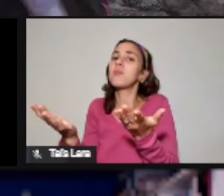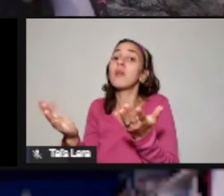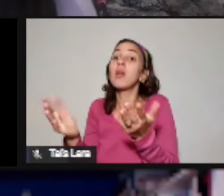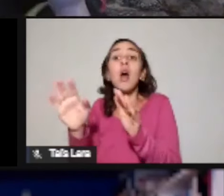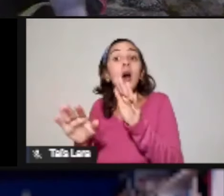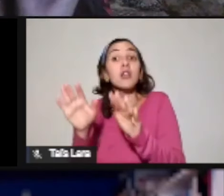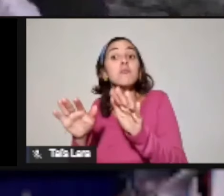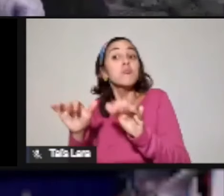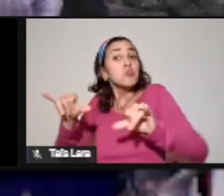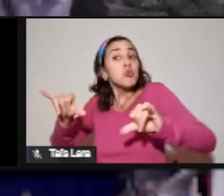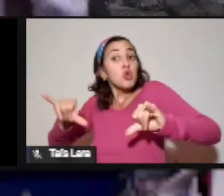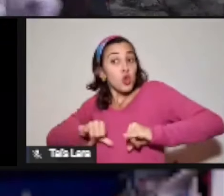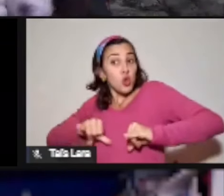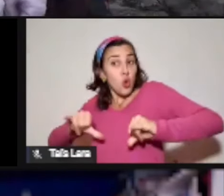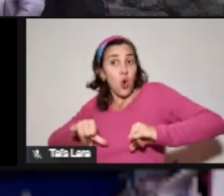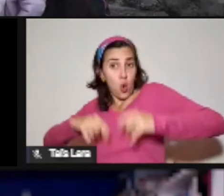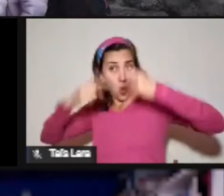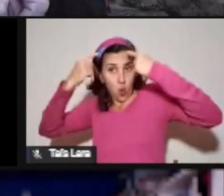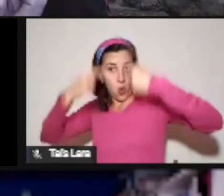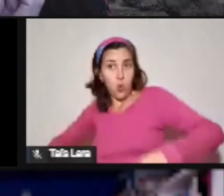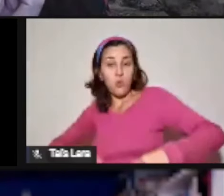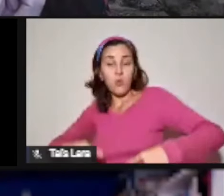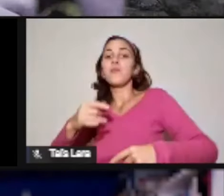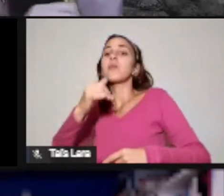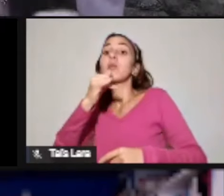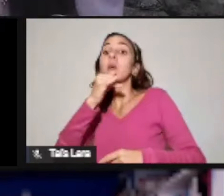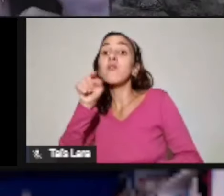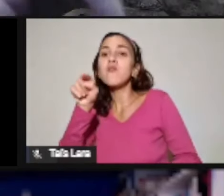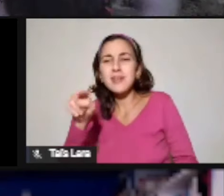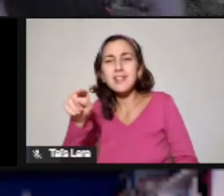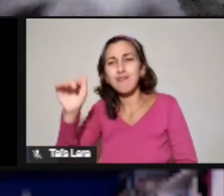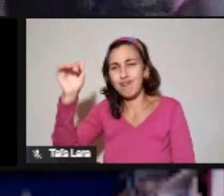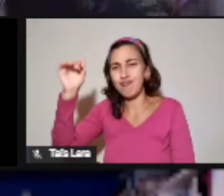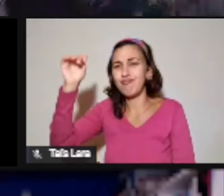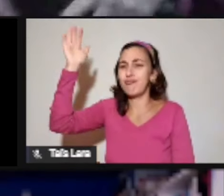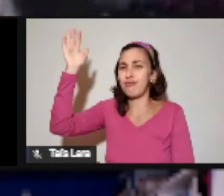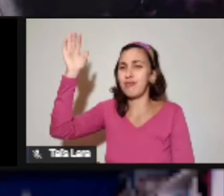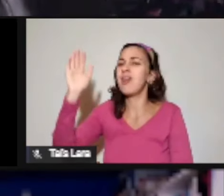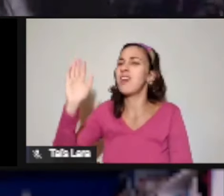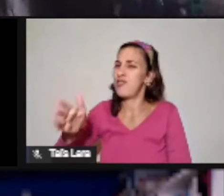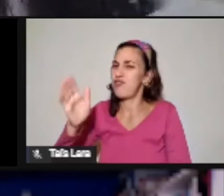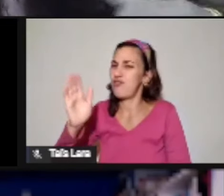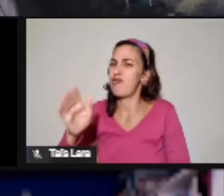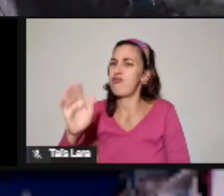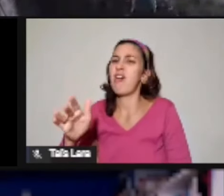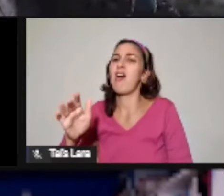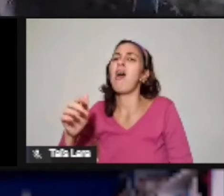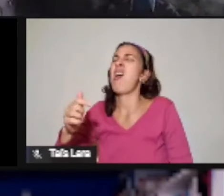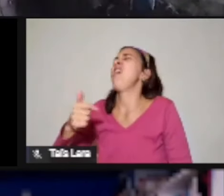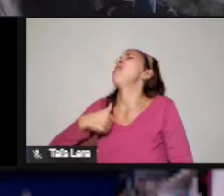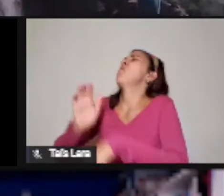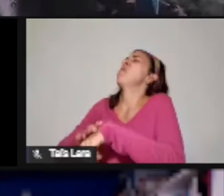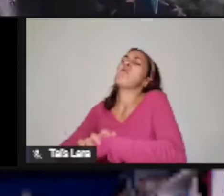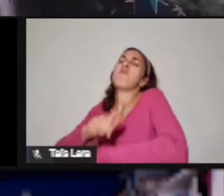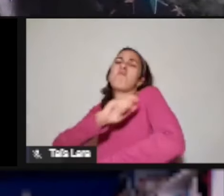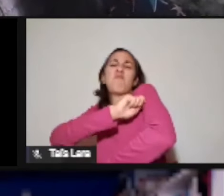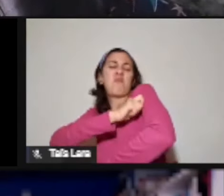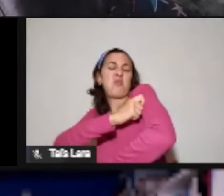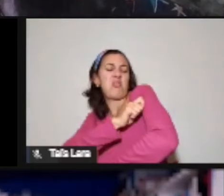dor, vejam, você que é adulto, né, que entende que, ah, eu já vivei cada beliscada, eu sou forte e tudo